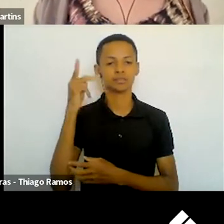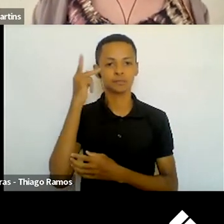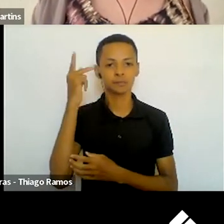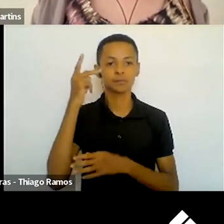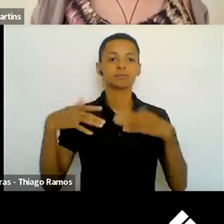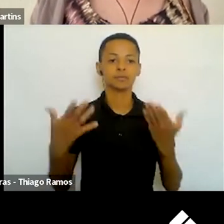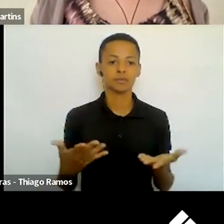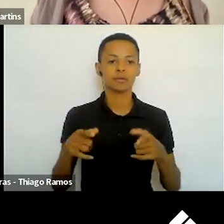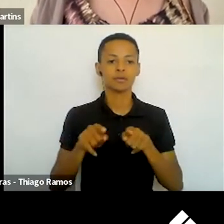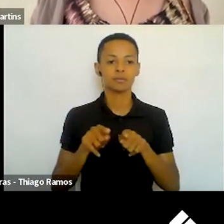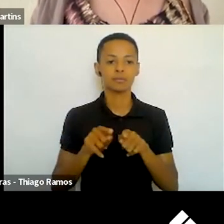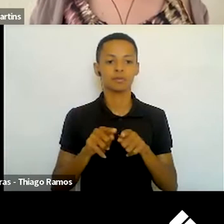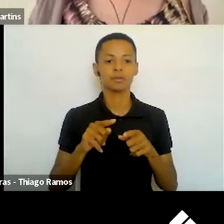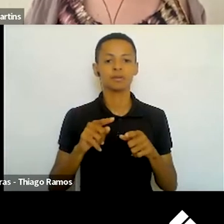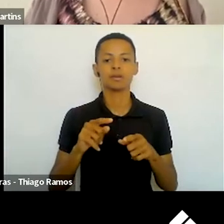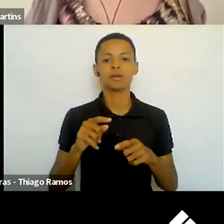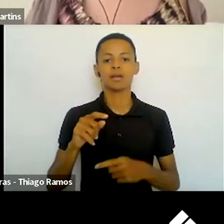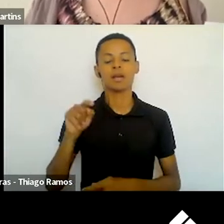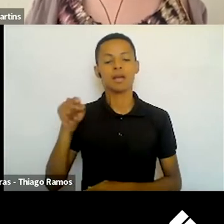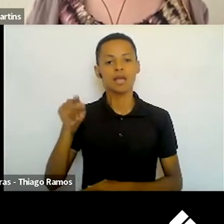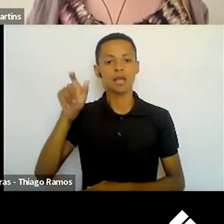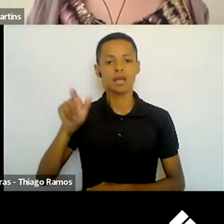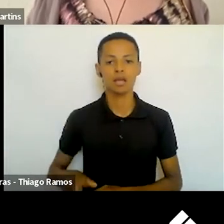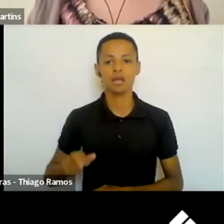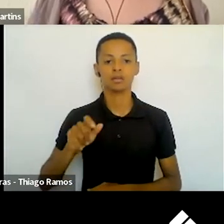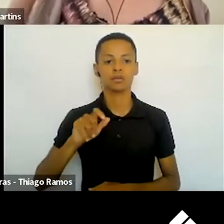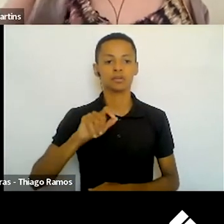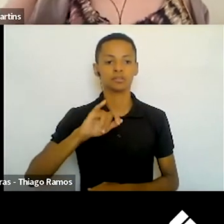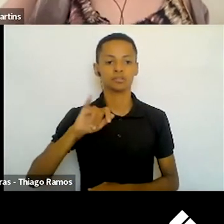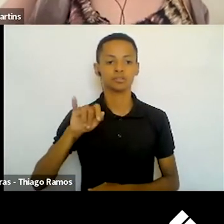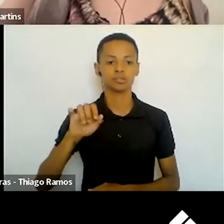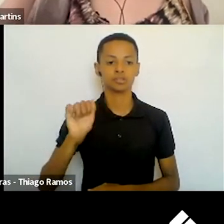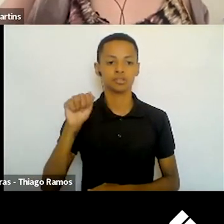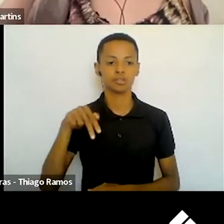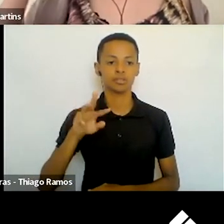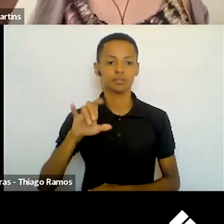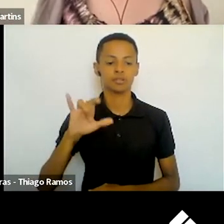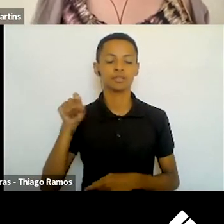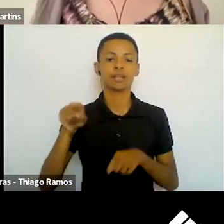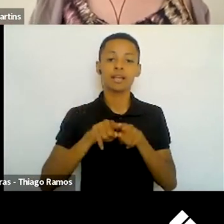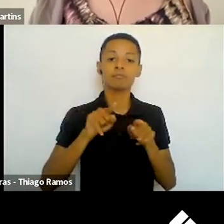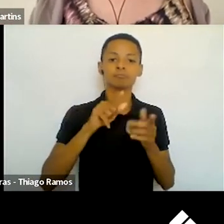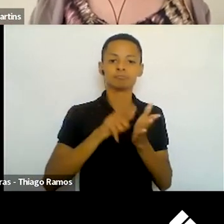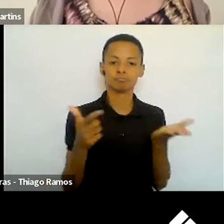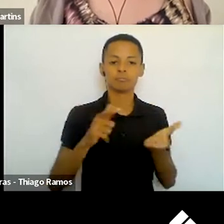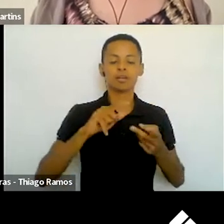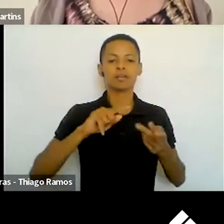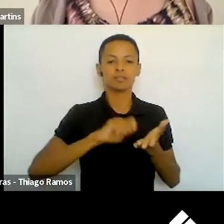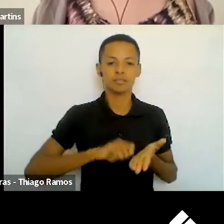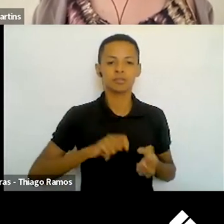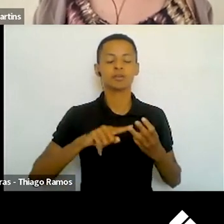least, João Viles, que é jornalista, escritor, artista visual, é mestre em letras e